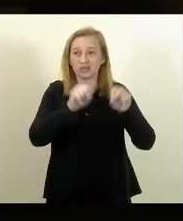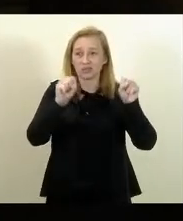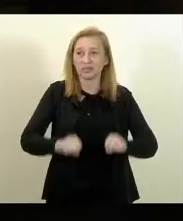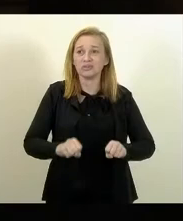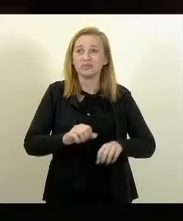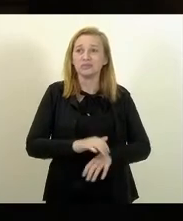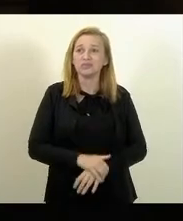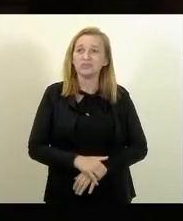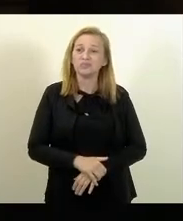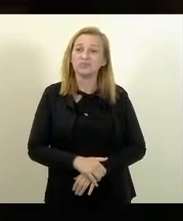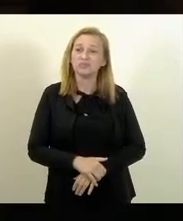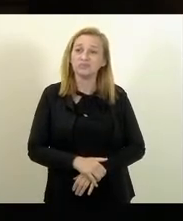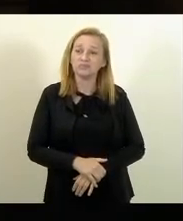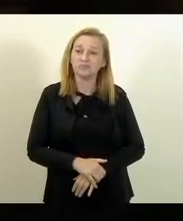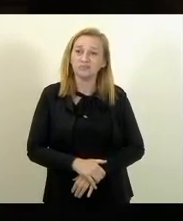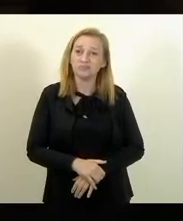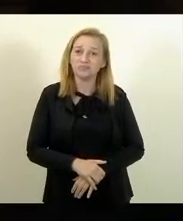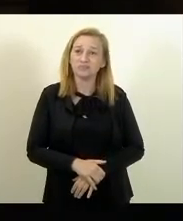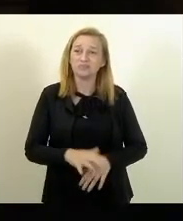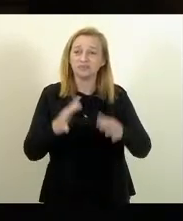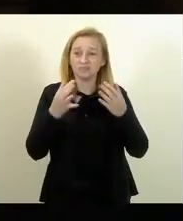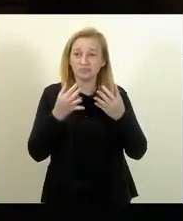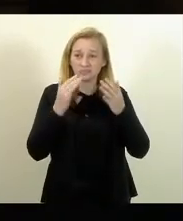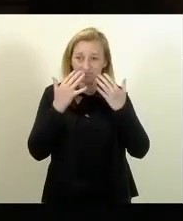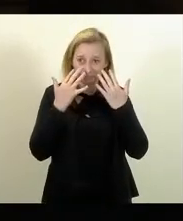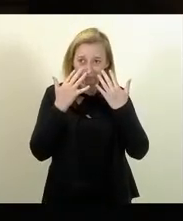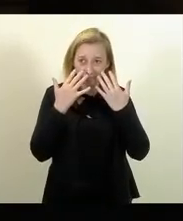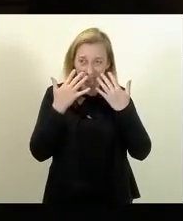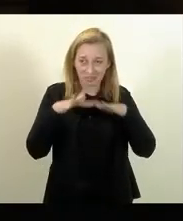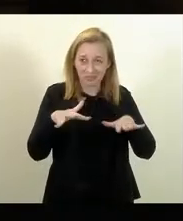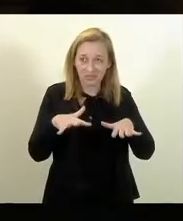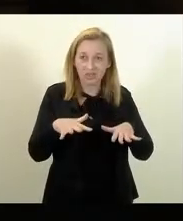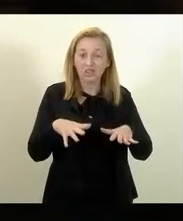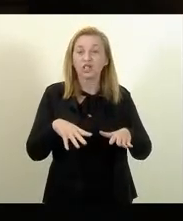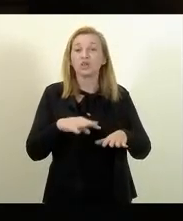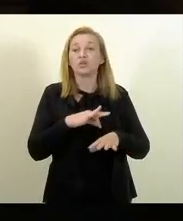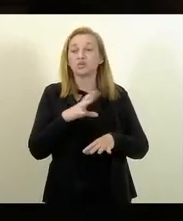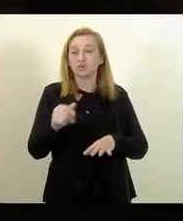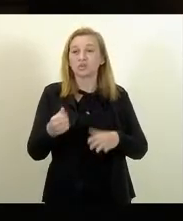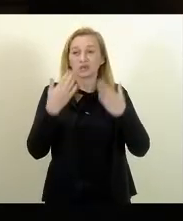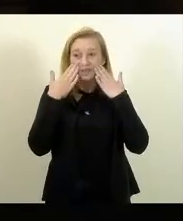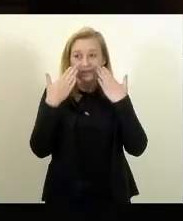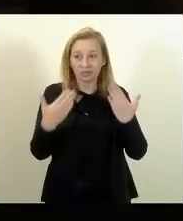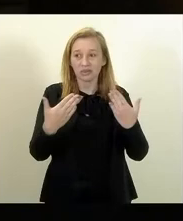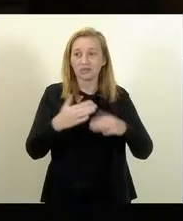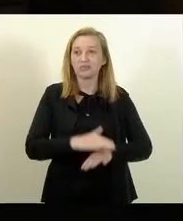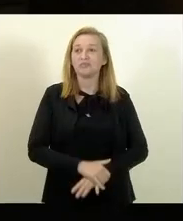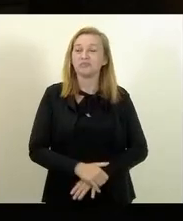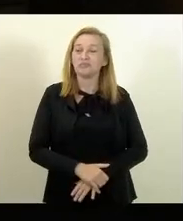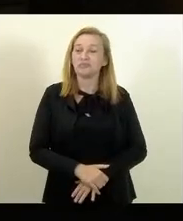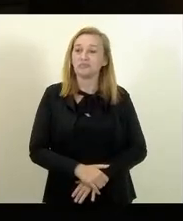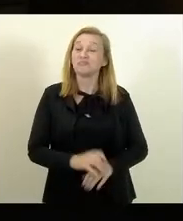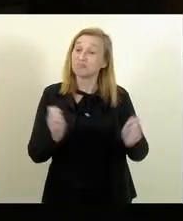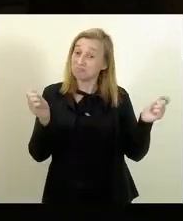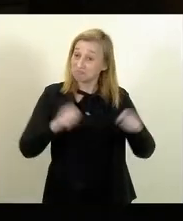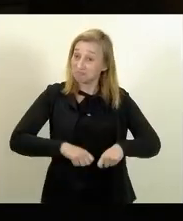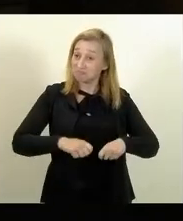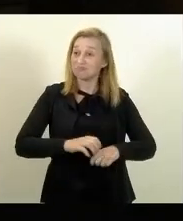eu simplesmente chamava a atenção diante daquilo que estava sendo apresentado como possibilidade